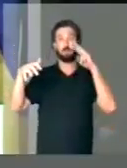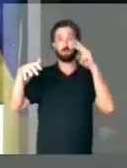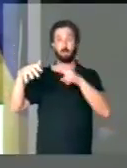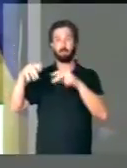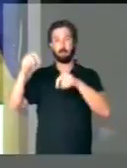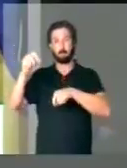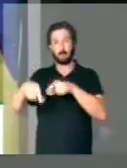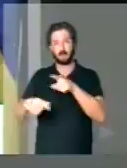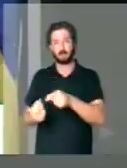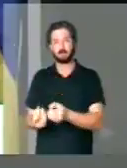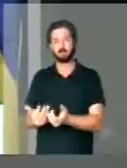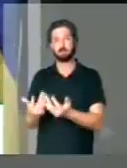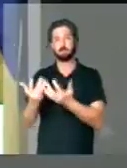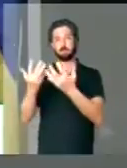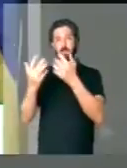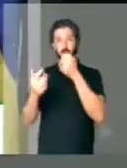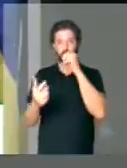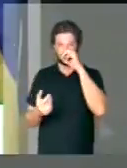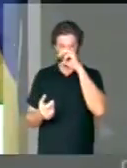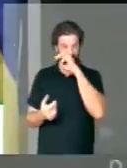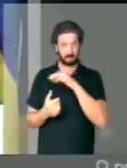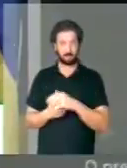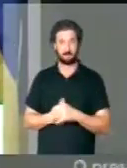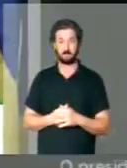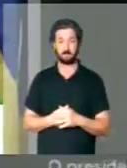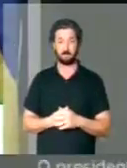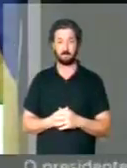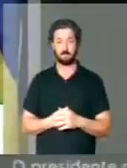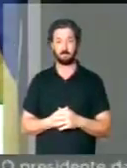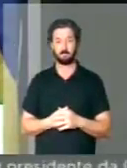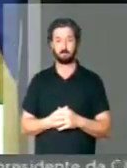sua plantação crescer e